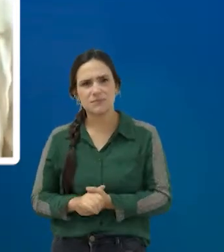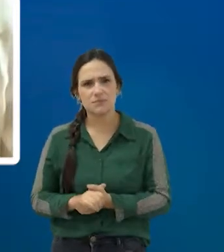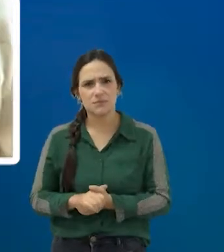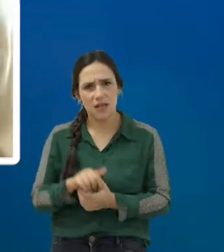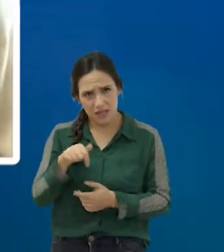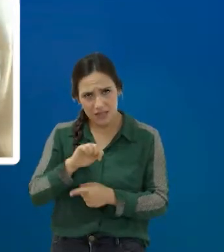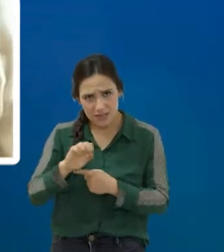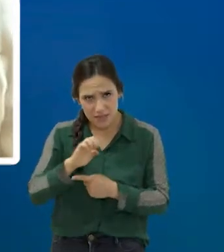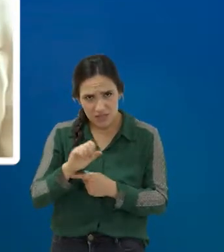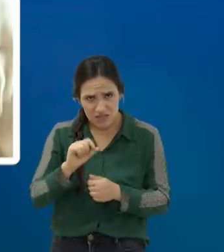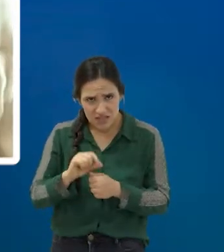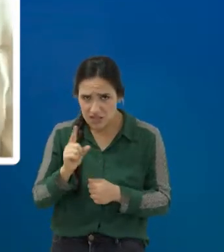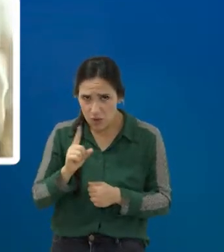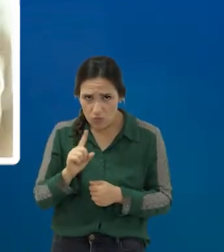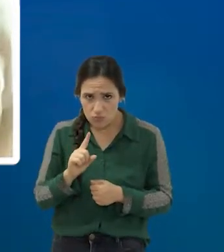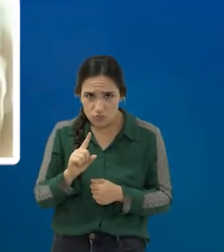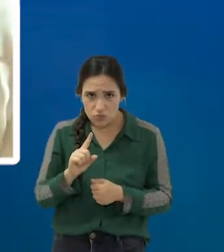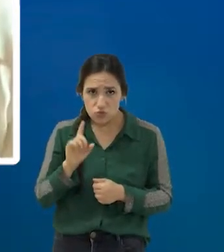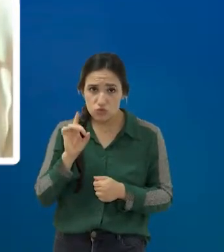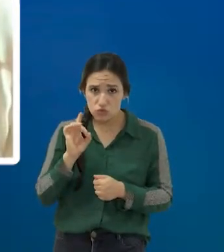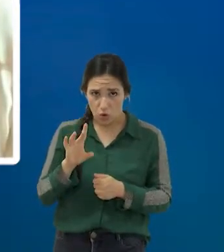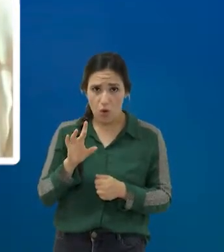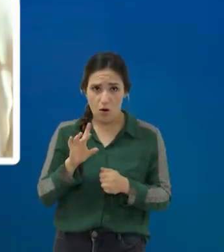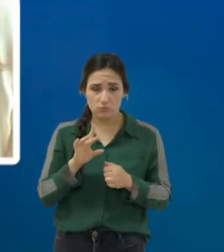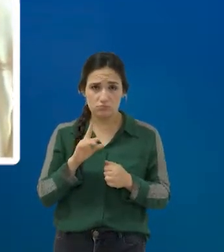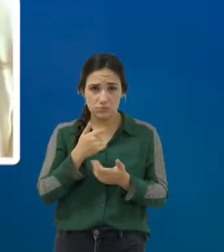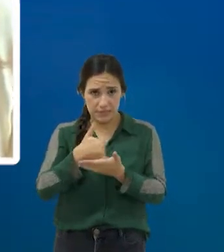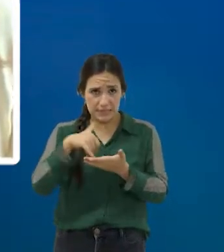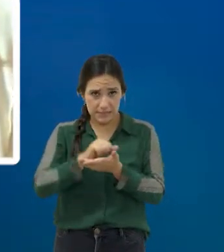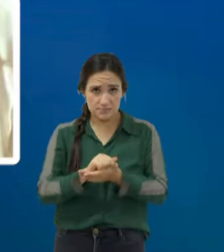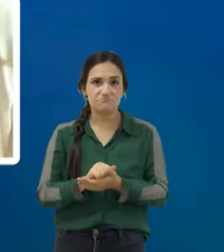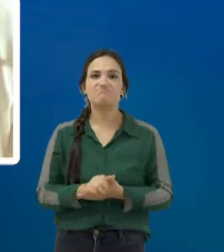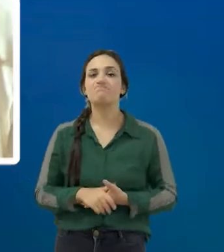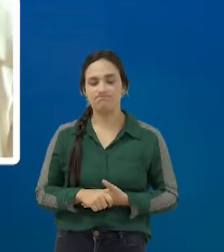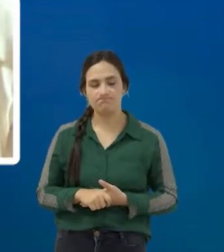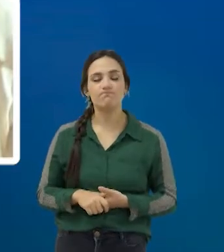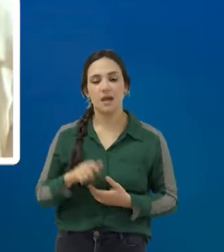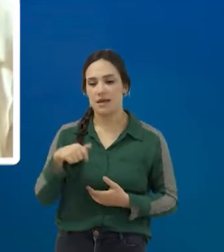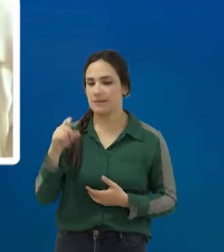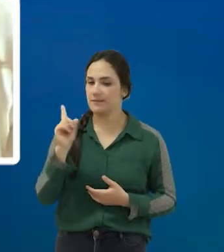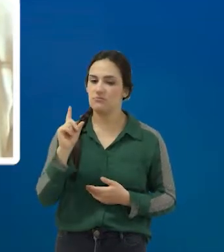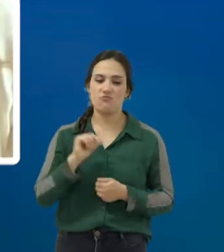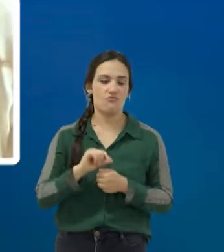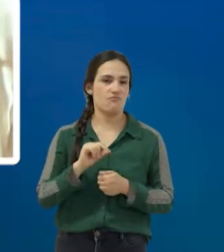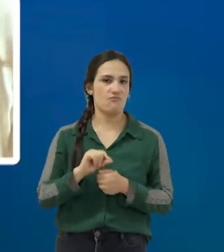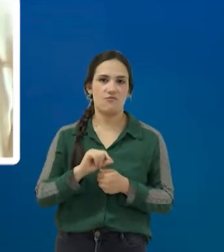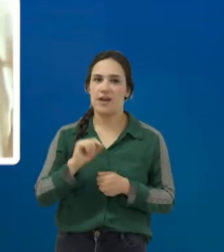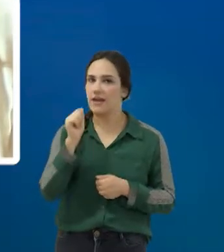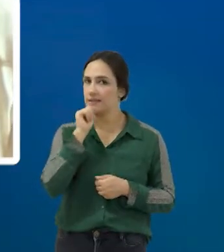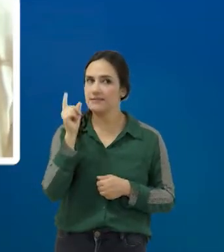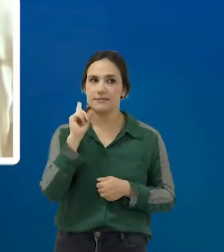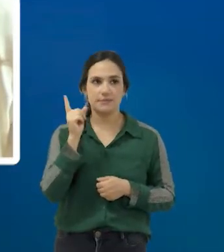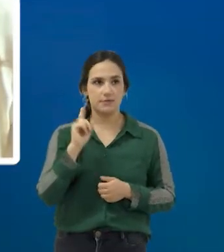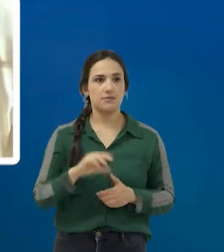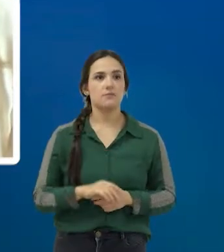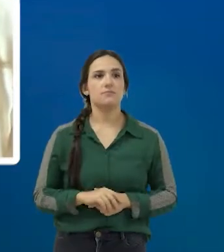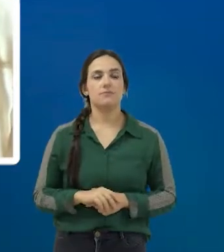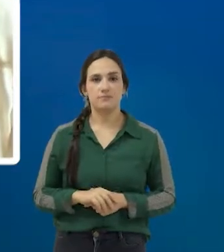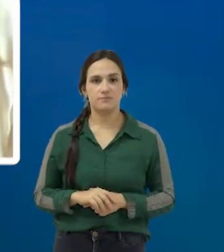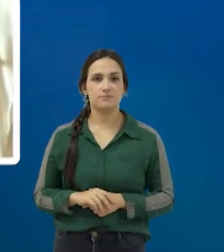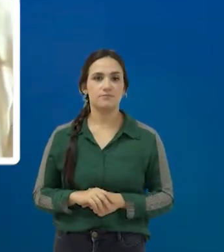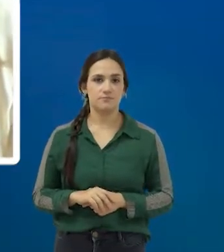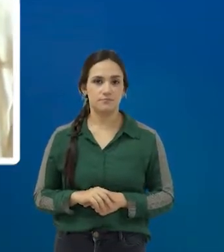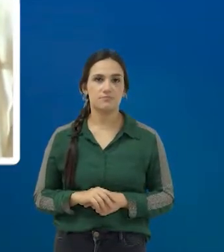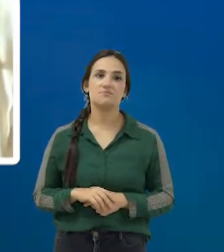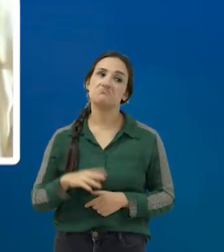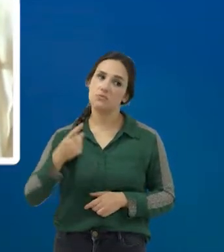não faz, a gente só faz a captação, é isso? Exatamente. Hoje, que não é feito ainda aqui no estado, tem um hospital que já